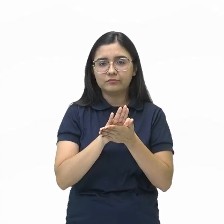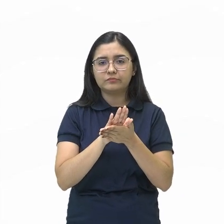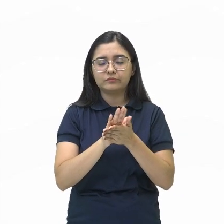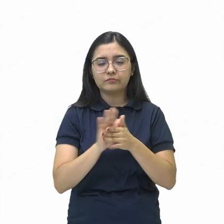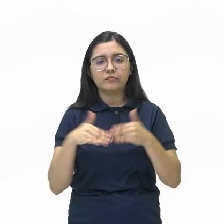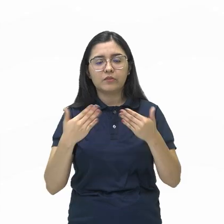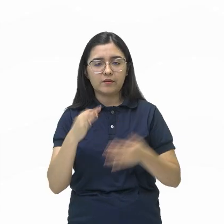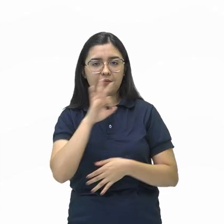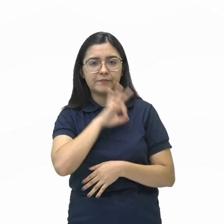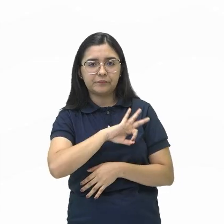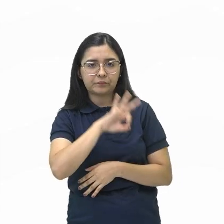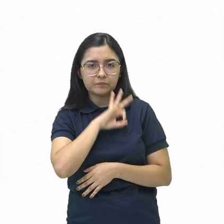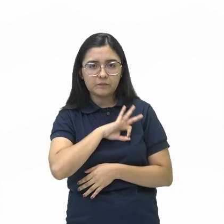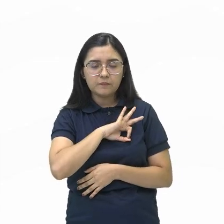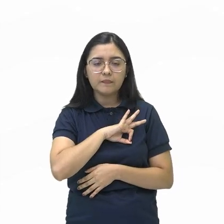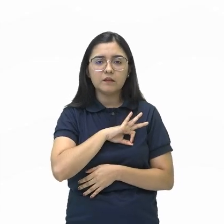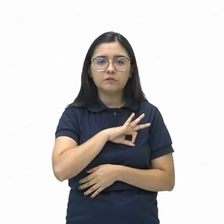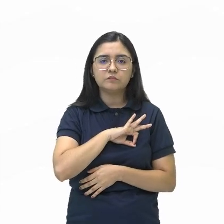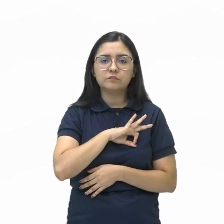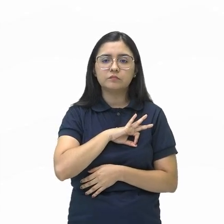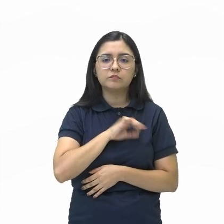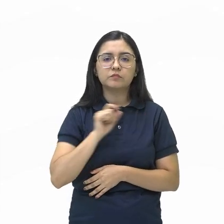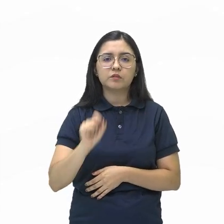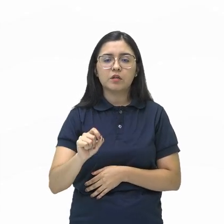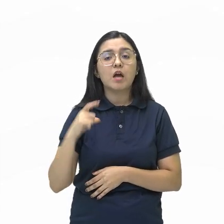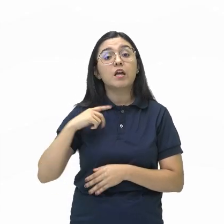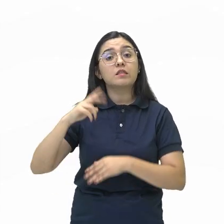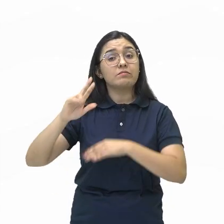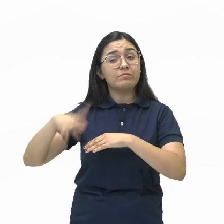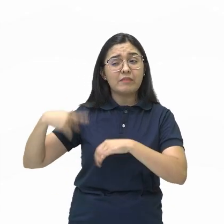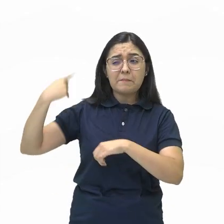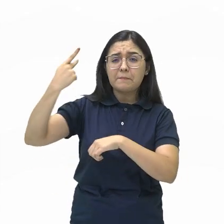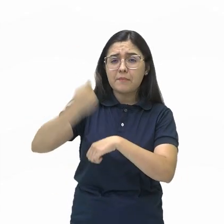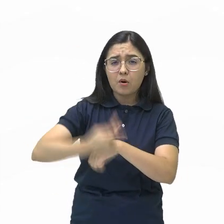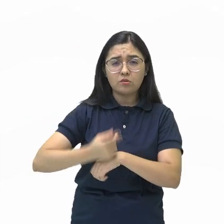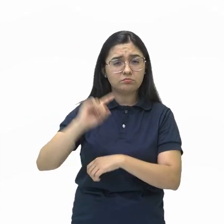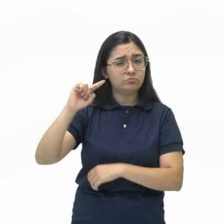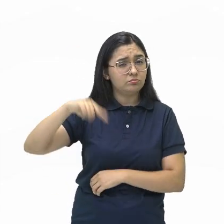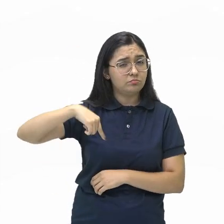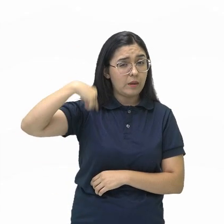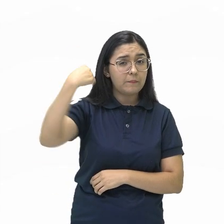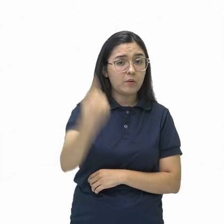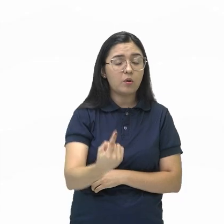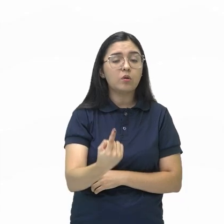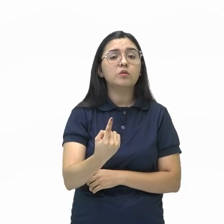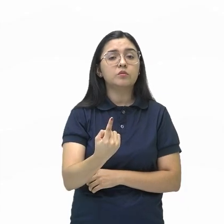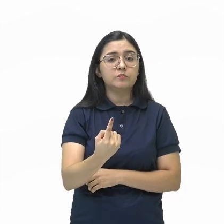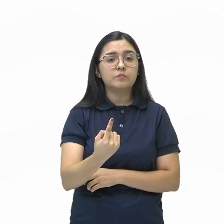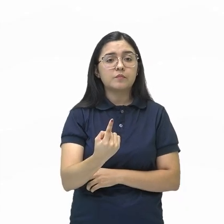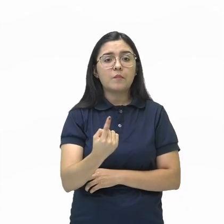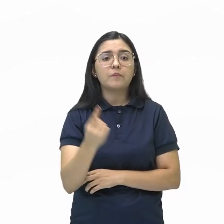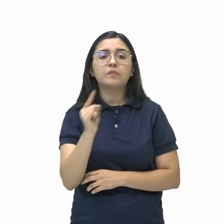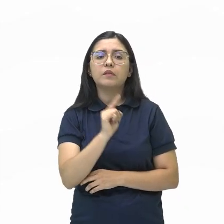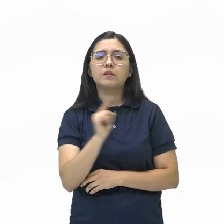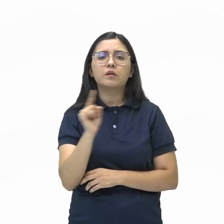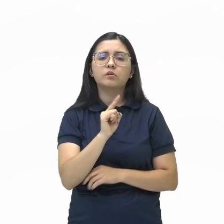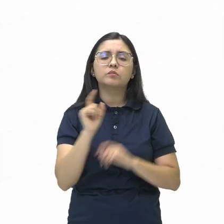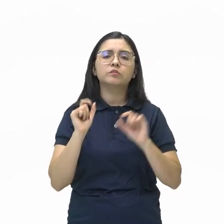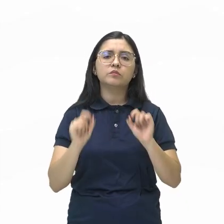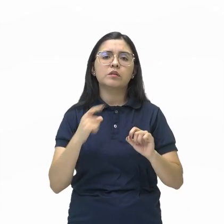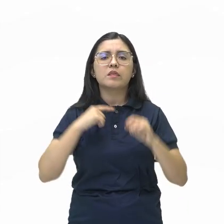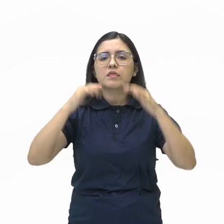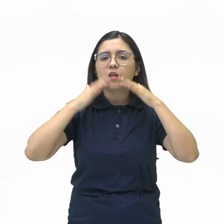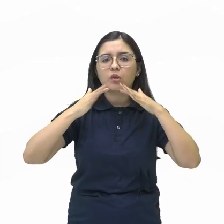o salário é uma coisa que veio já depois. E não veio de uma